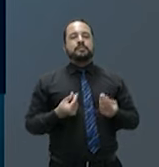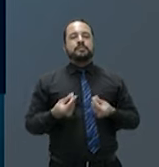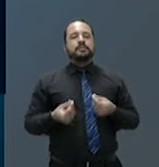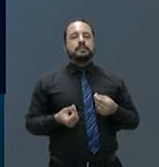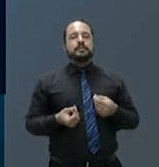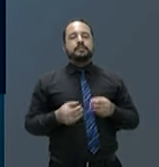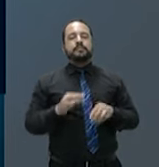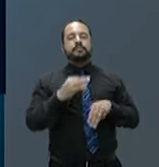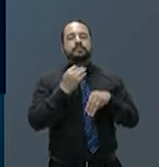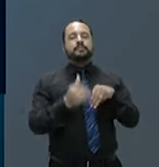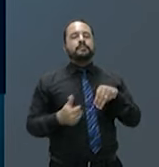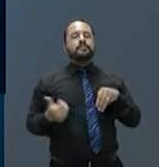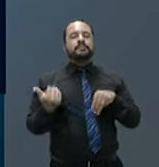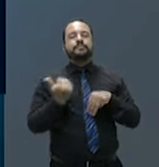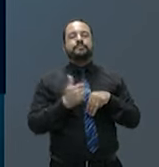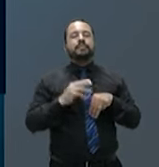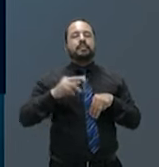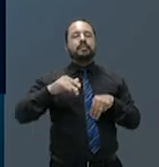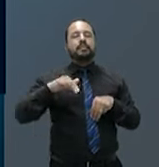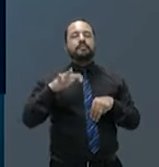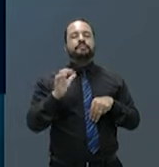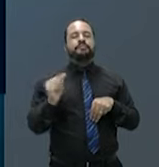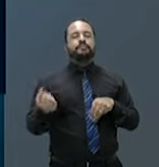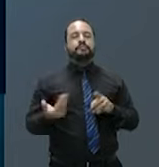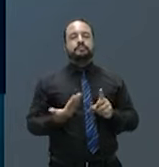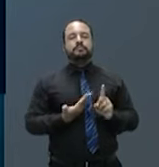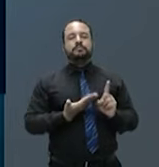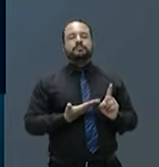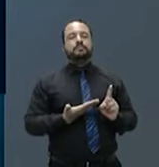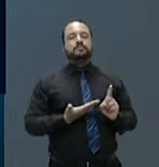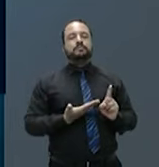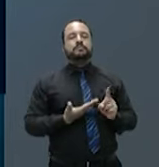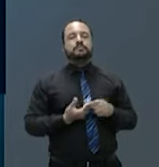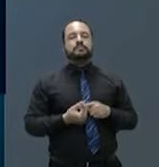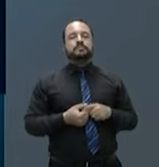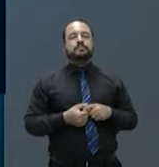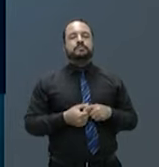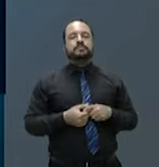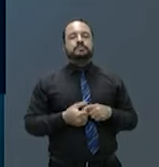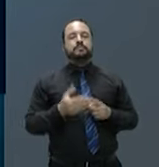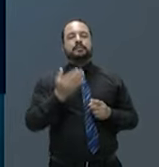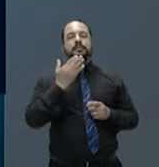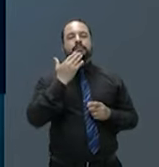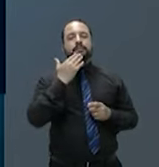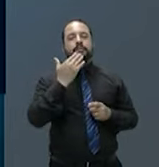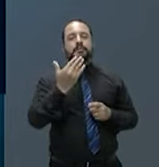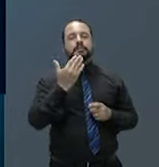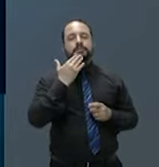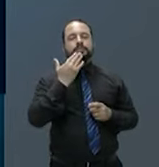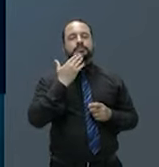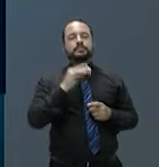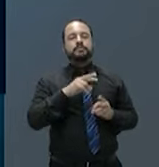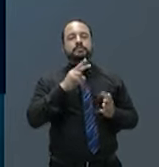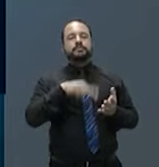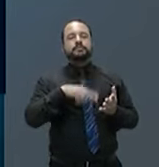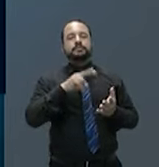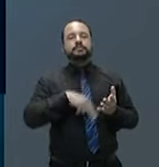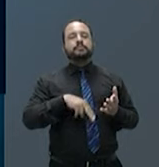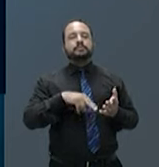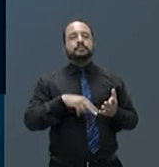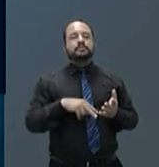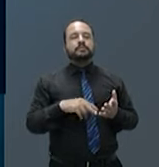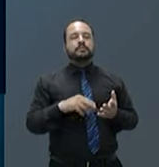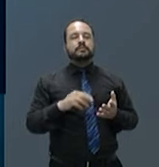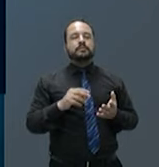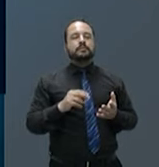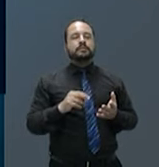Ministra Nancy Andrighi, Vossa Excelência pediu vista no EARESP, deixa eu